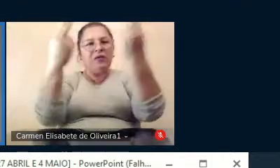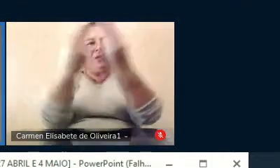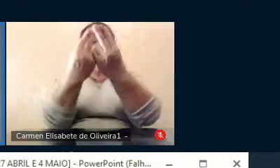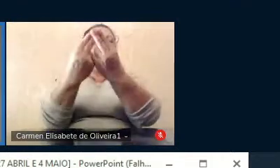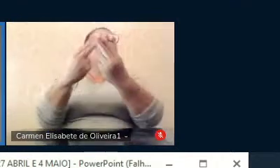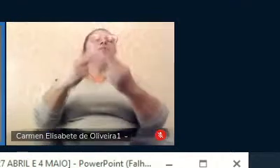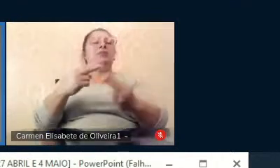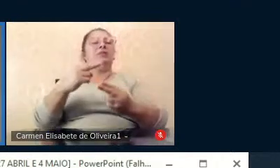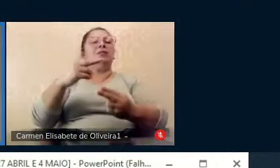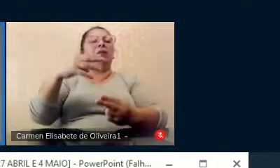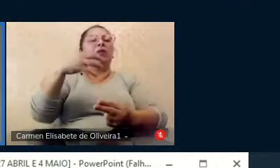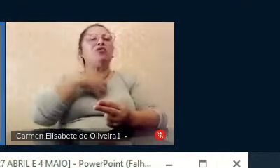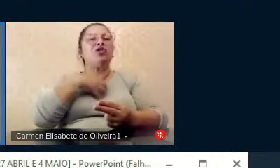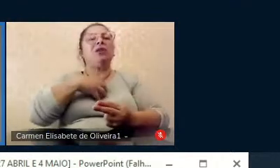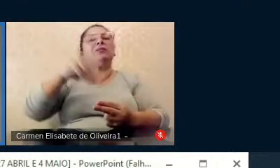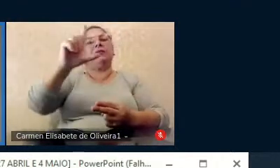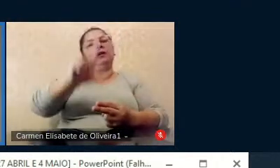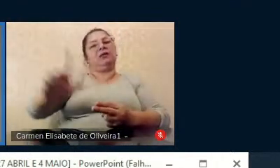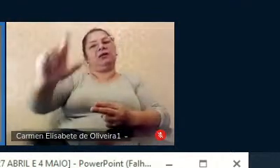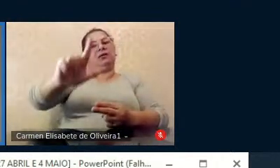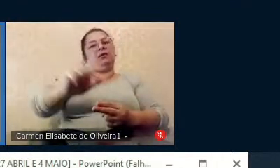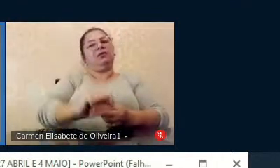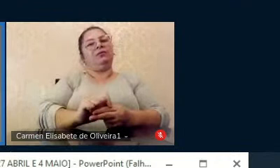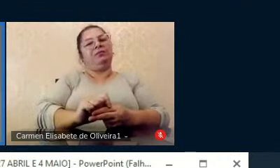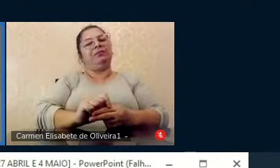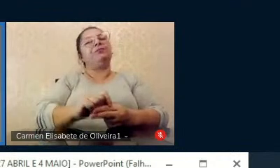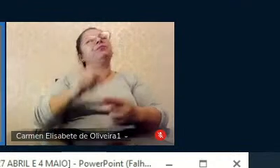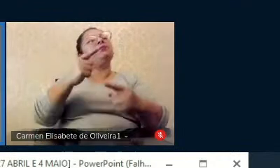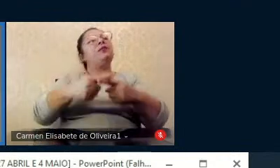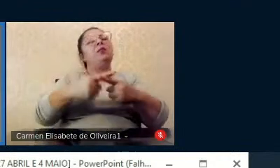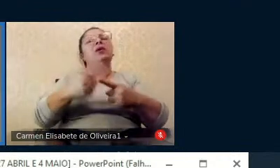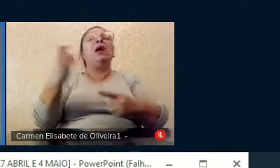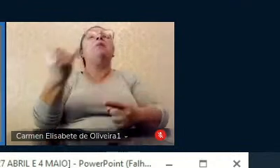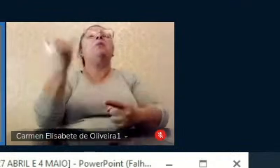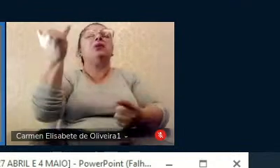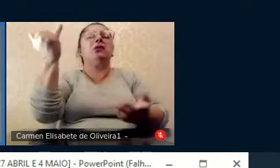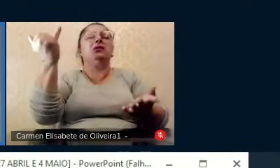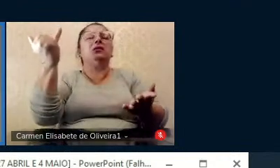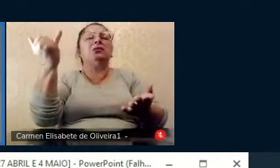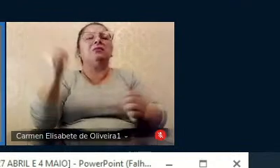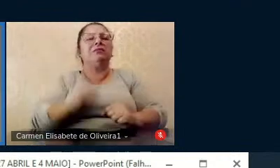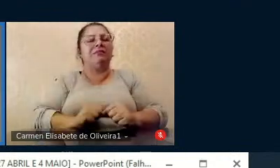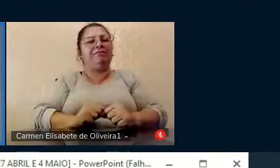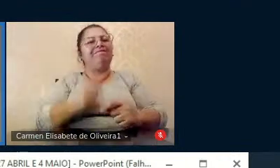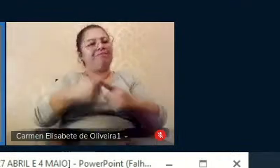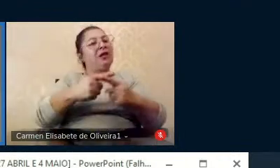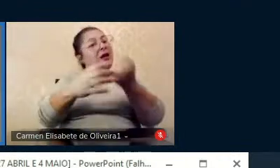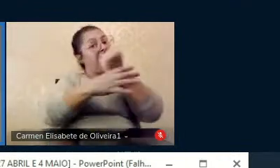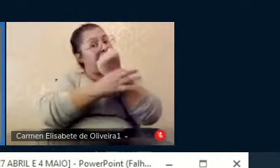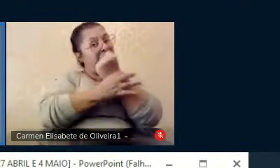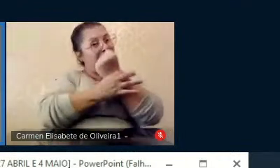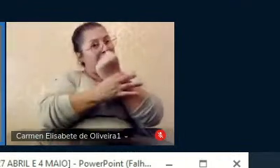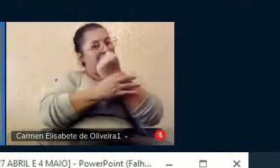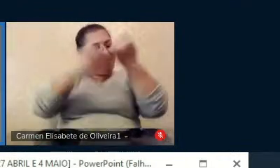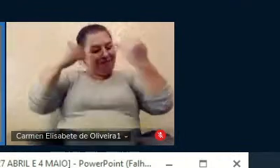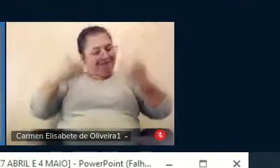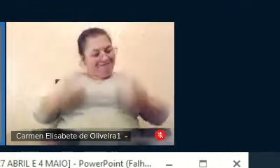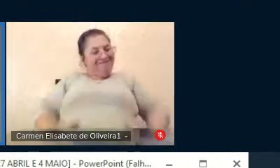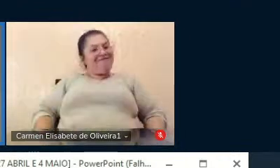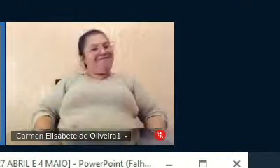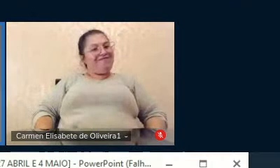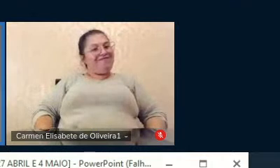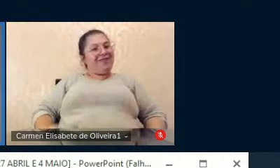a ter a sua literatura. Por que é importante? Porque ela assegura a integridade física